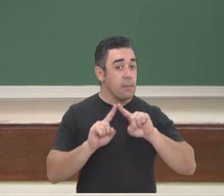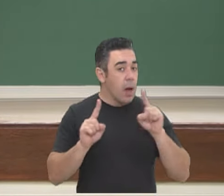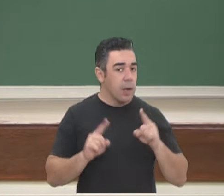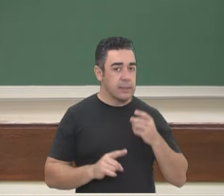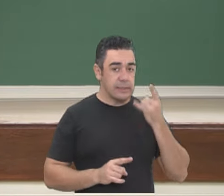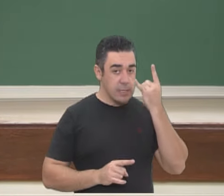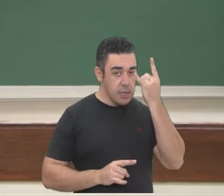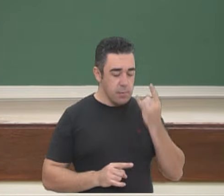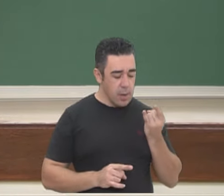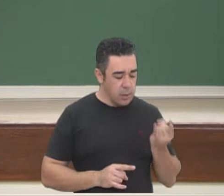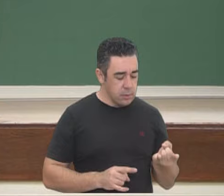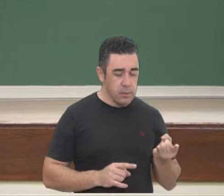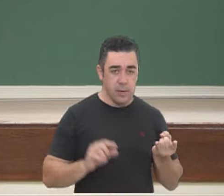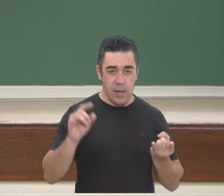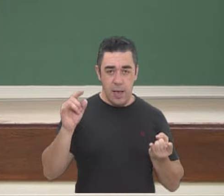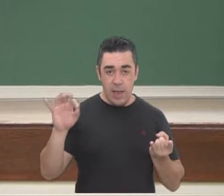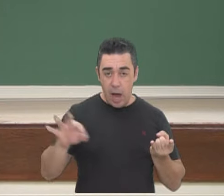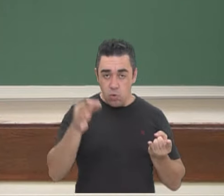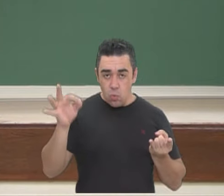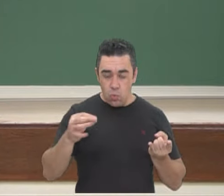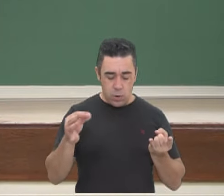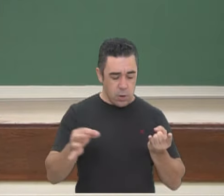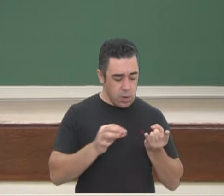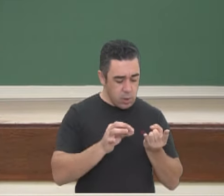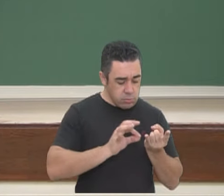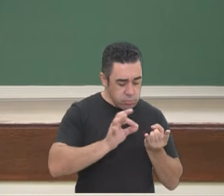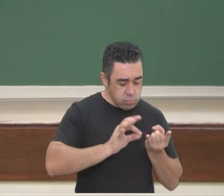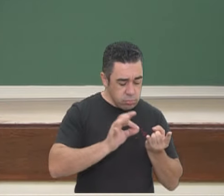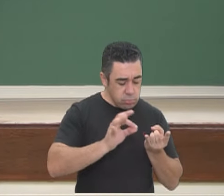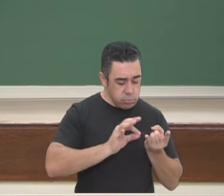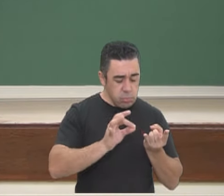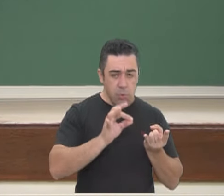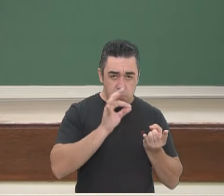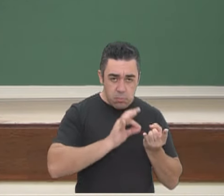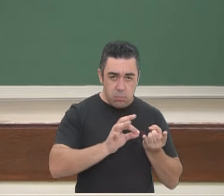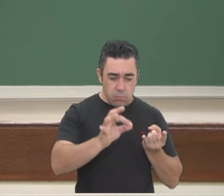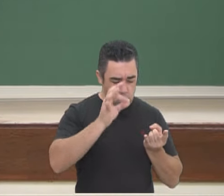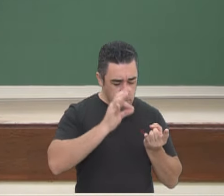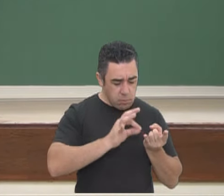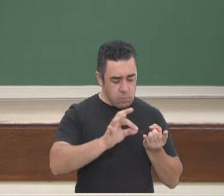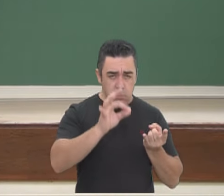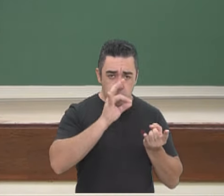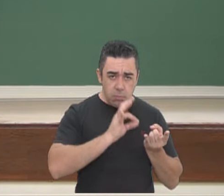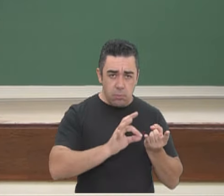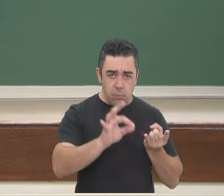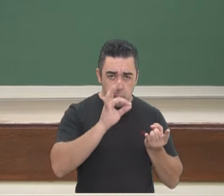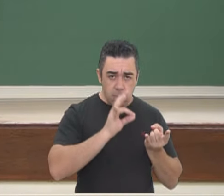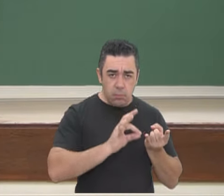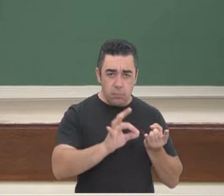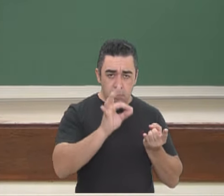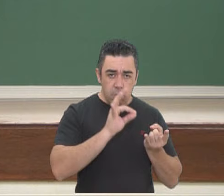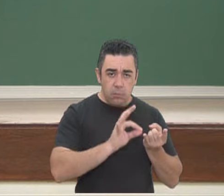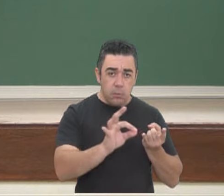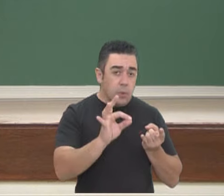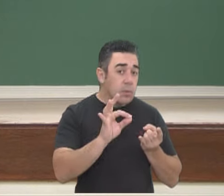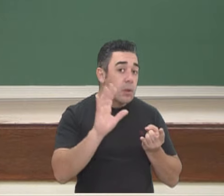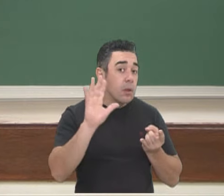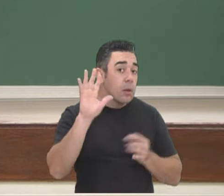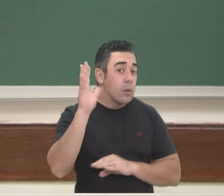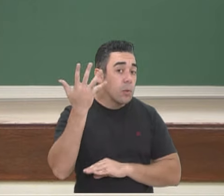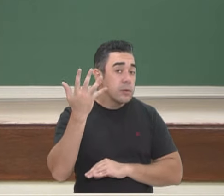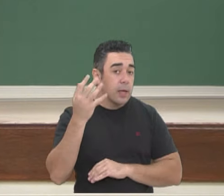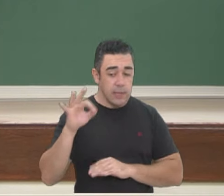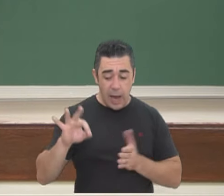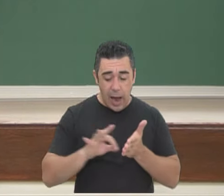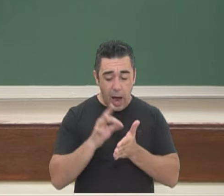e friccionar sobre as agulha no único sentido você estará magnetizando ela